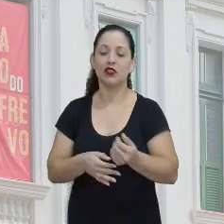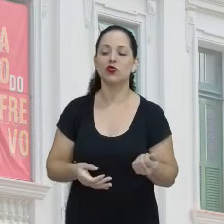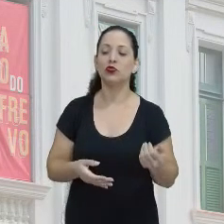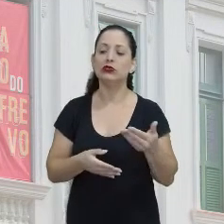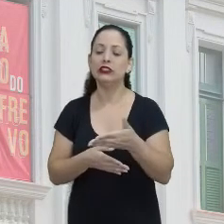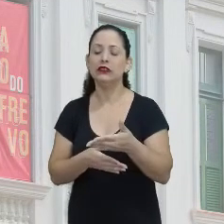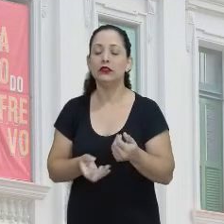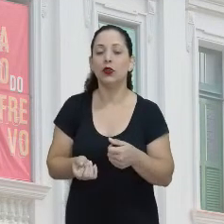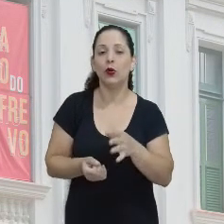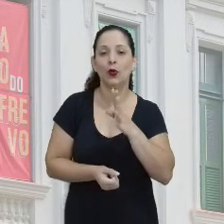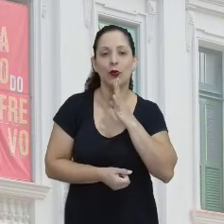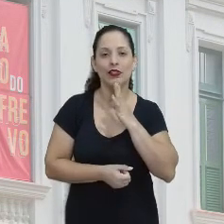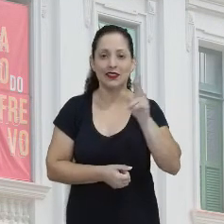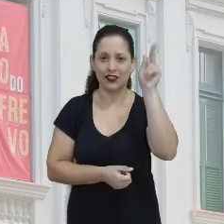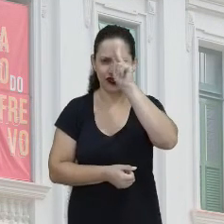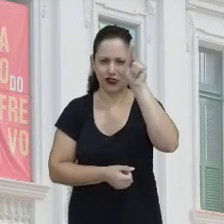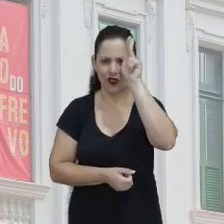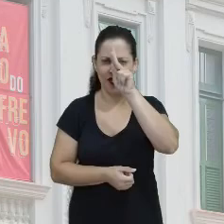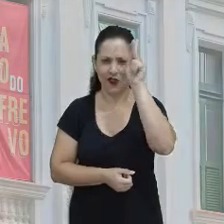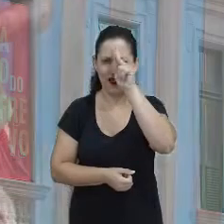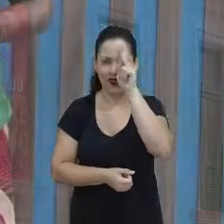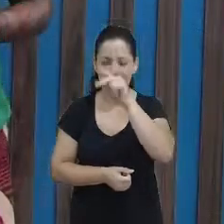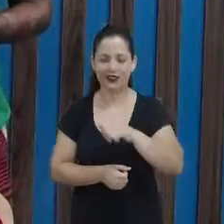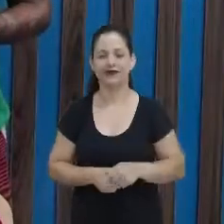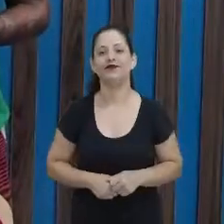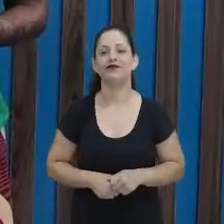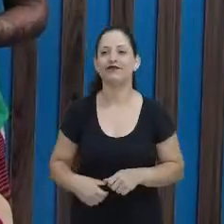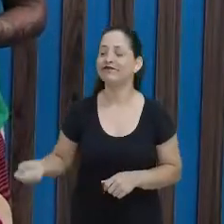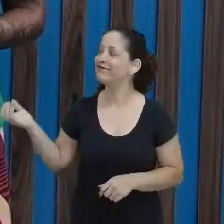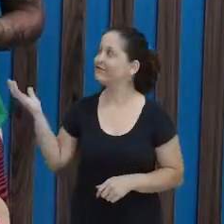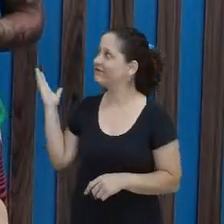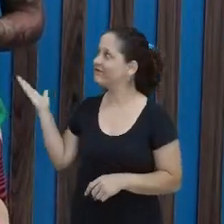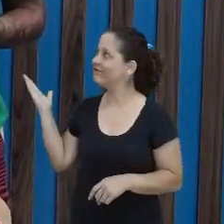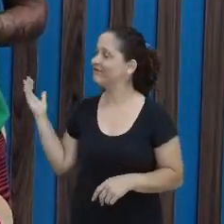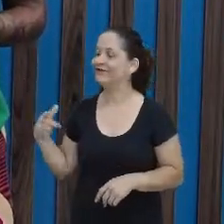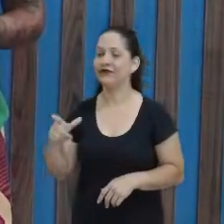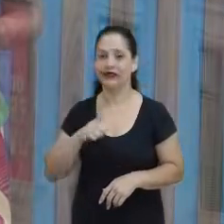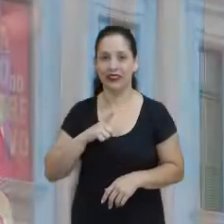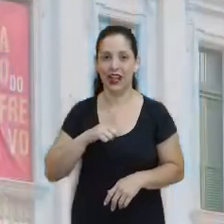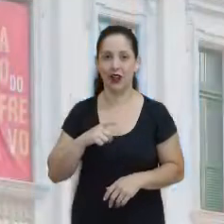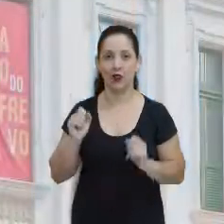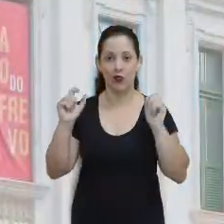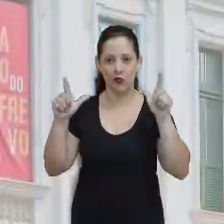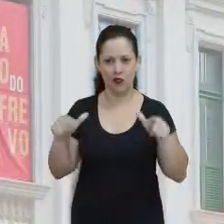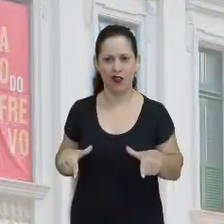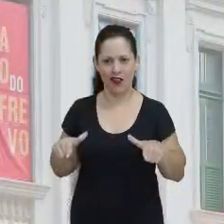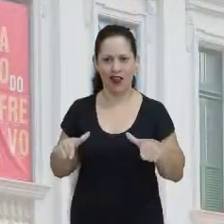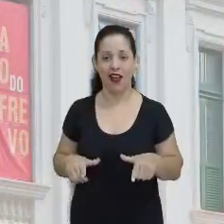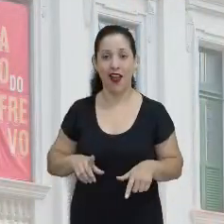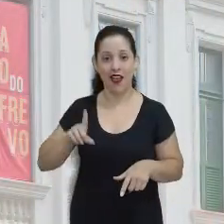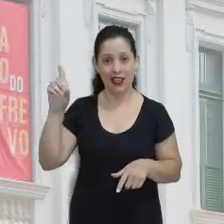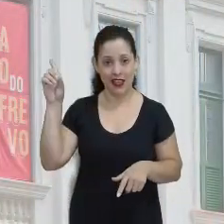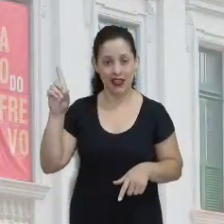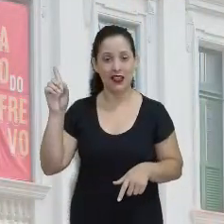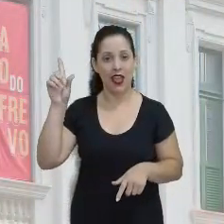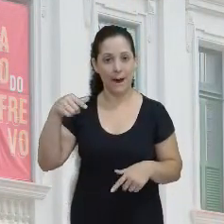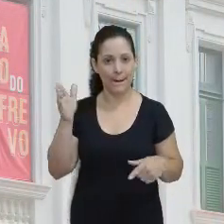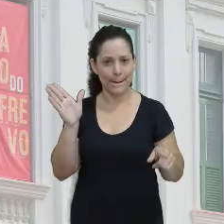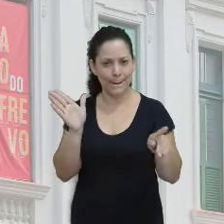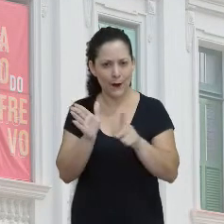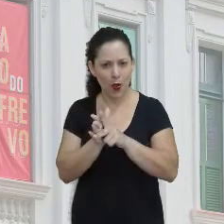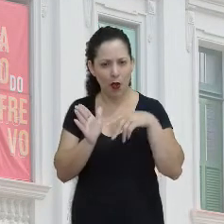dessa história que é contada no dia a dia. Então, está aí a imagem do Paço do Frevo, está contando ela como um patrimônio imaterial do